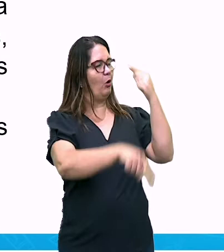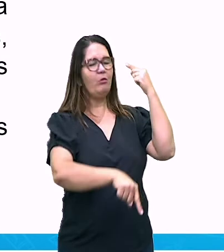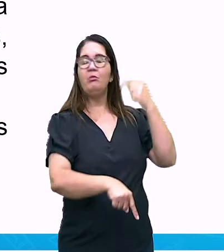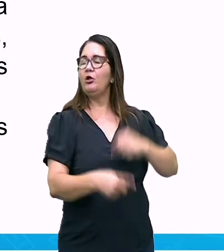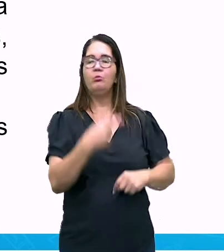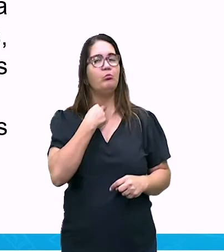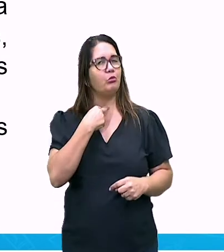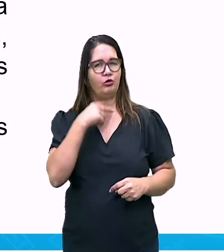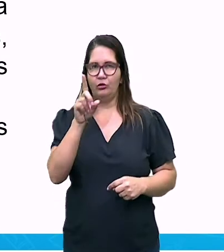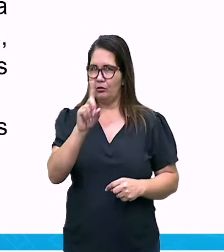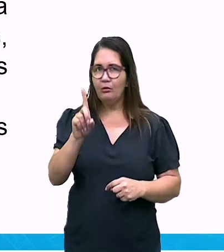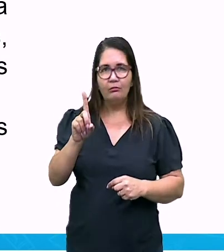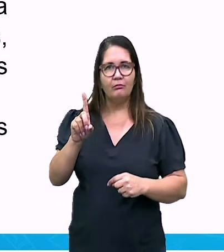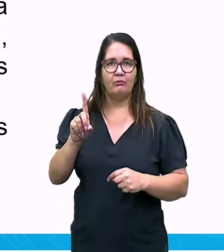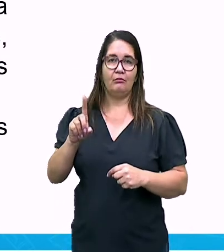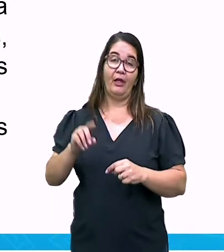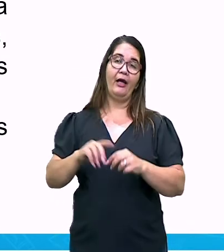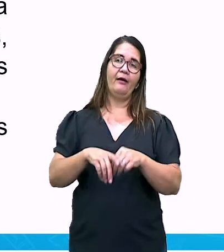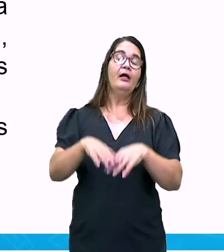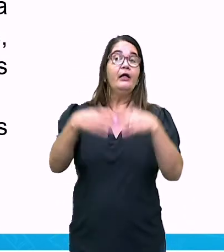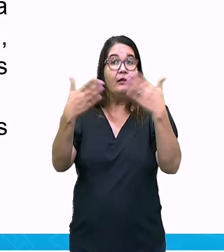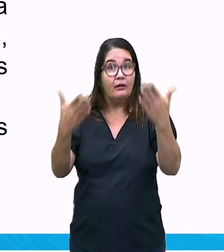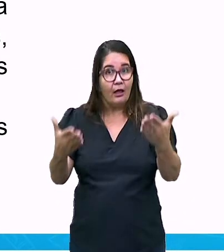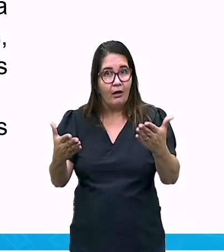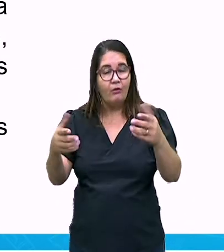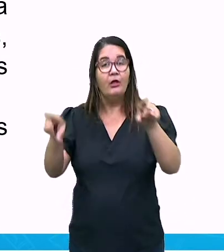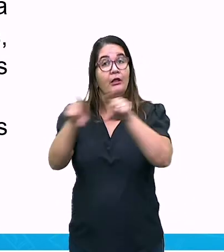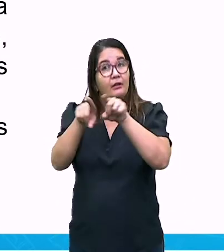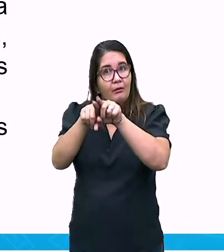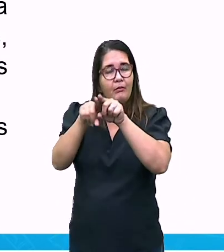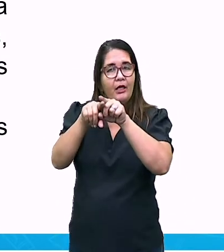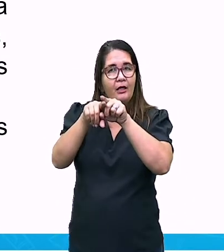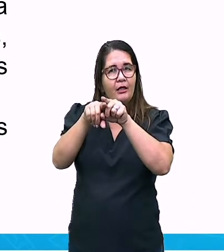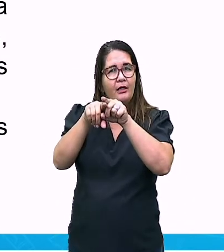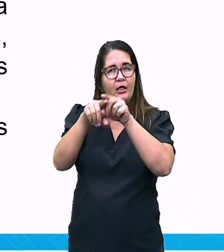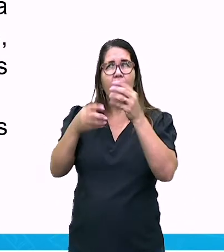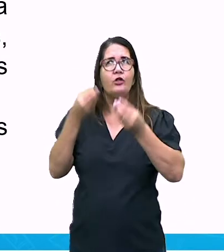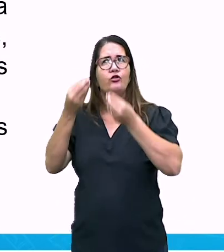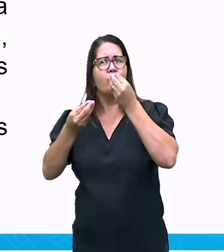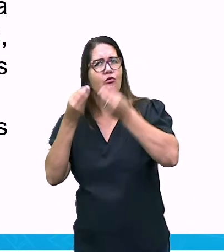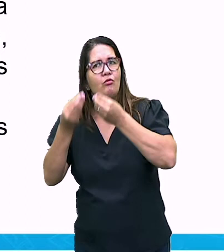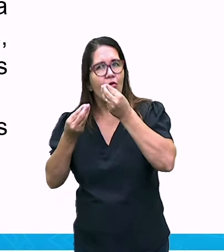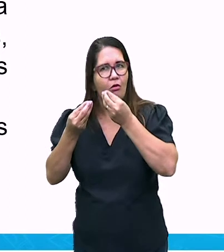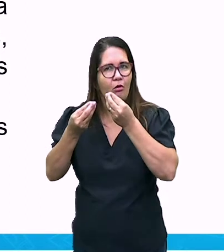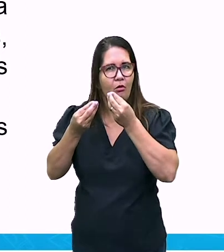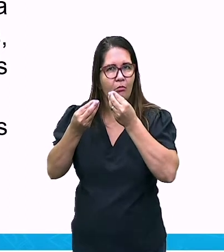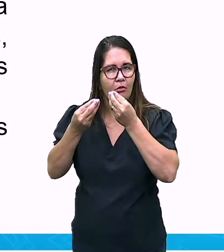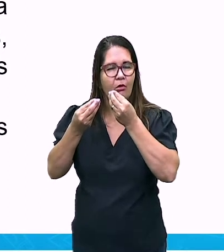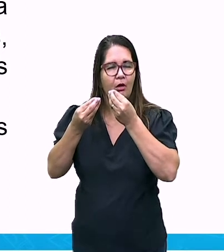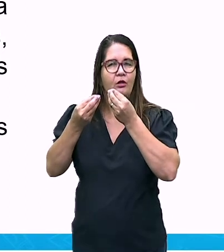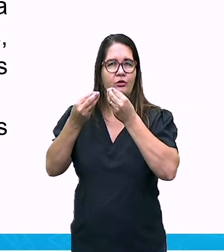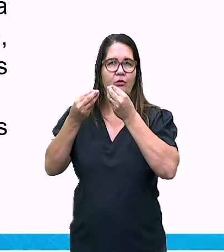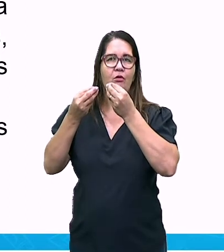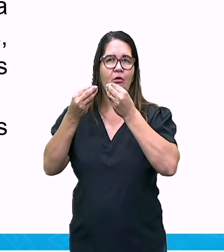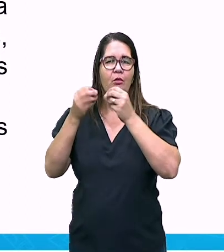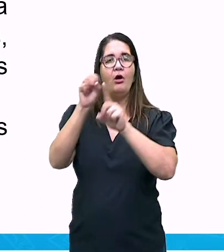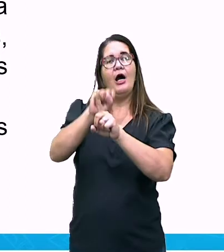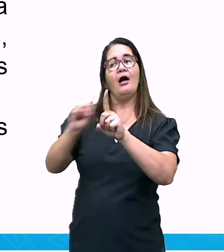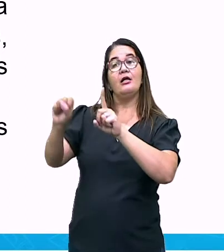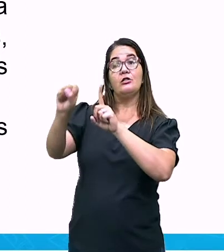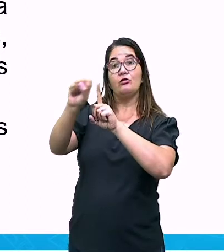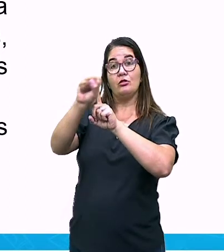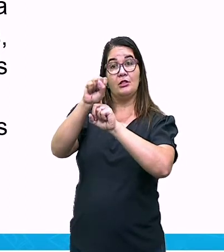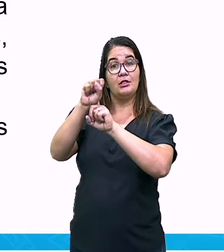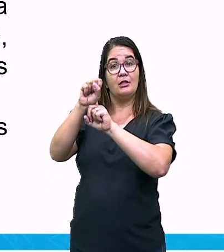organização também foi seguido no início, mas era 508 a.C. Os membros